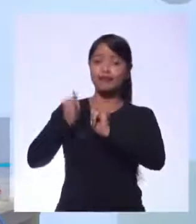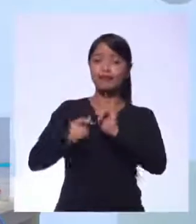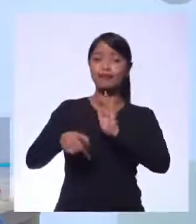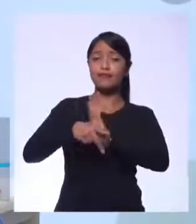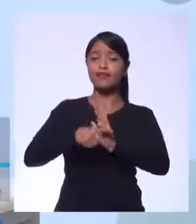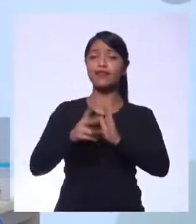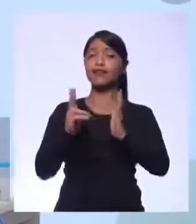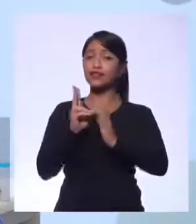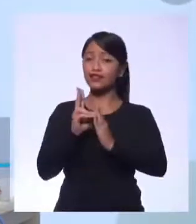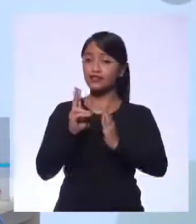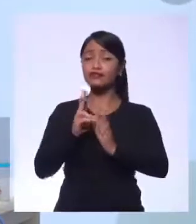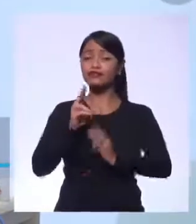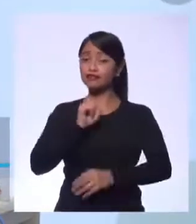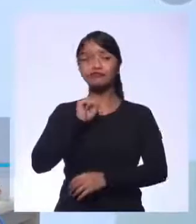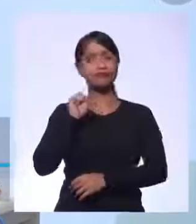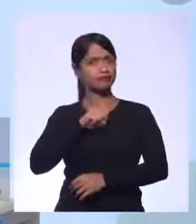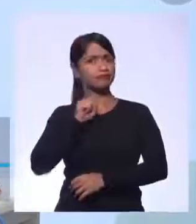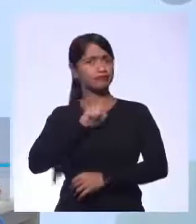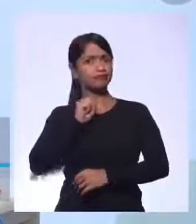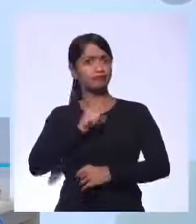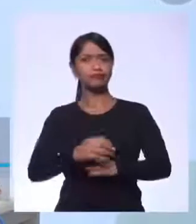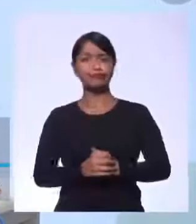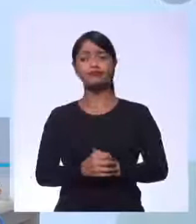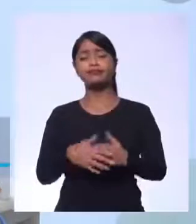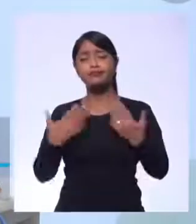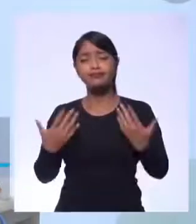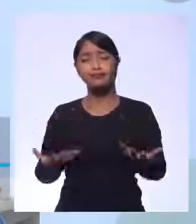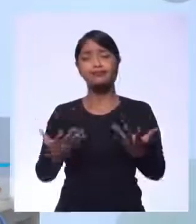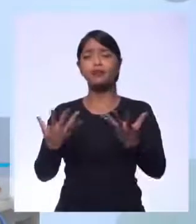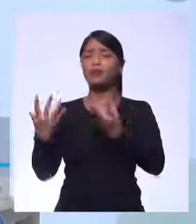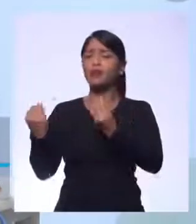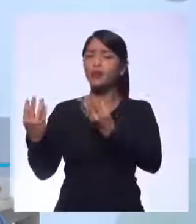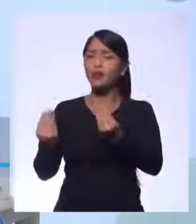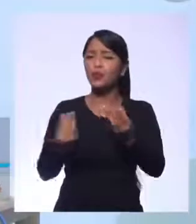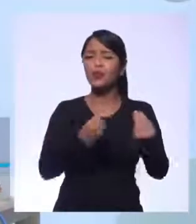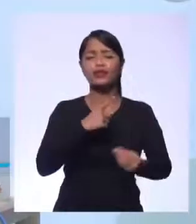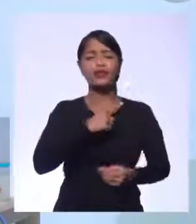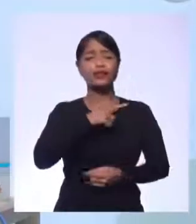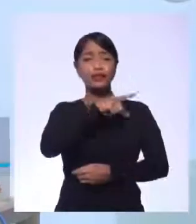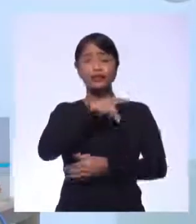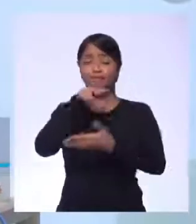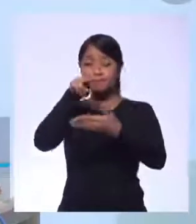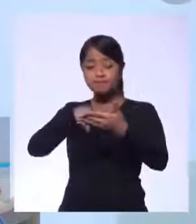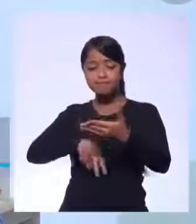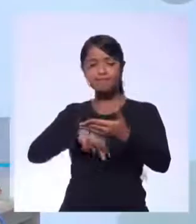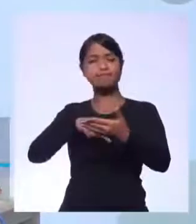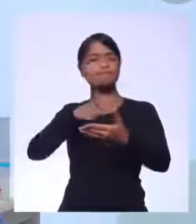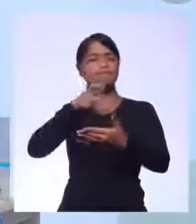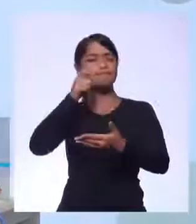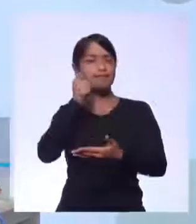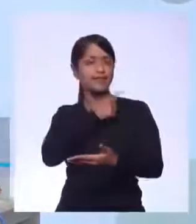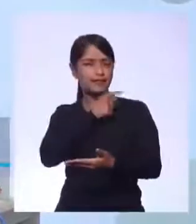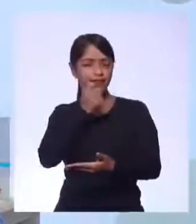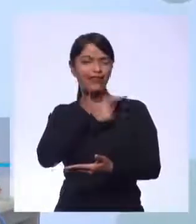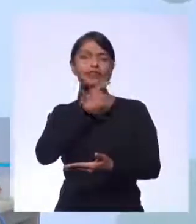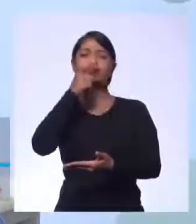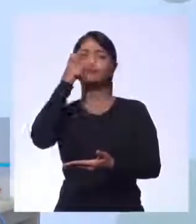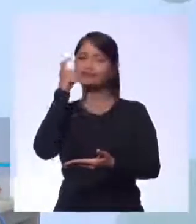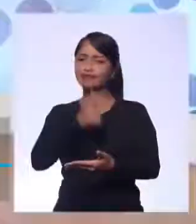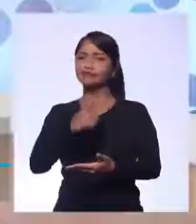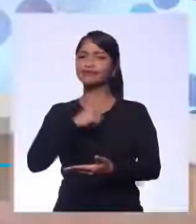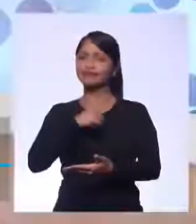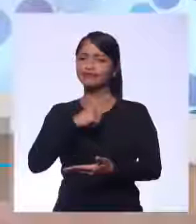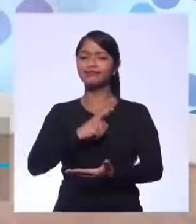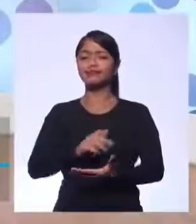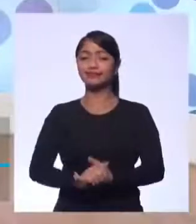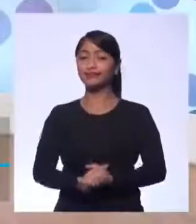engano, Sim, se eu não me sim, engano, sim, né? sim. Então, assim, tem muito, gente, procure, porque é uma mais divertida que a outra. E é bem interessante, né? Muito